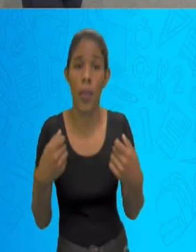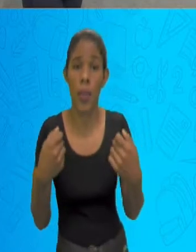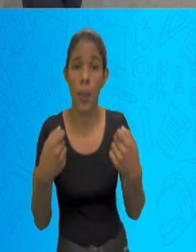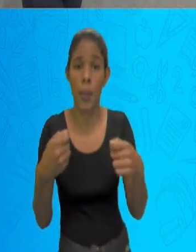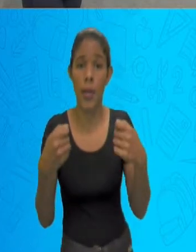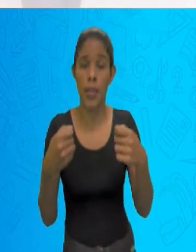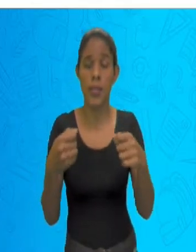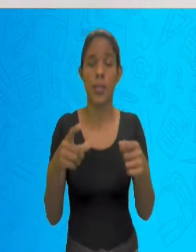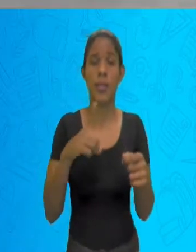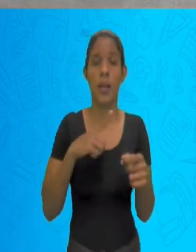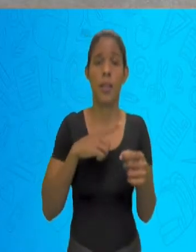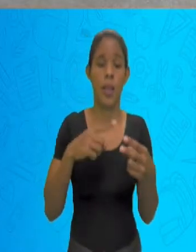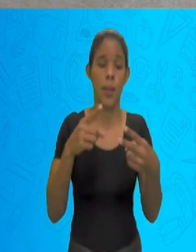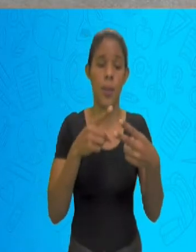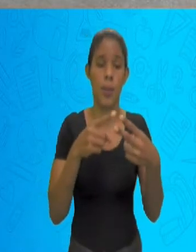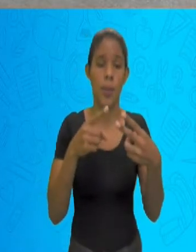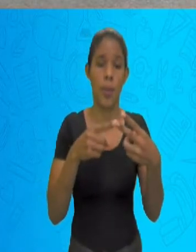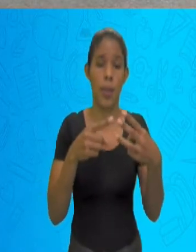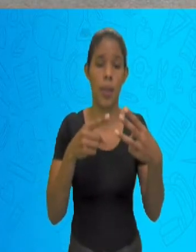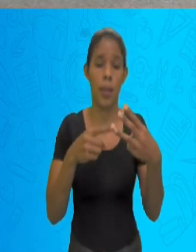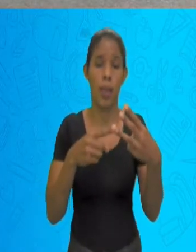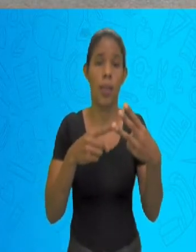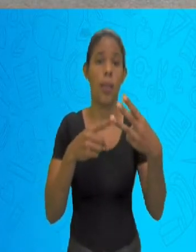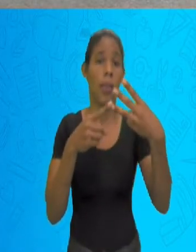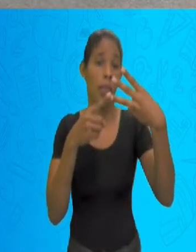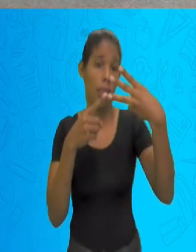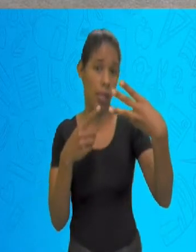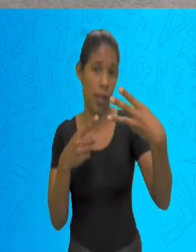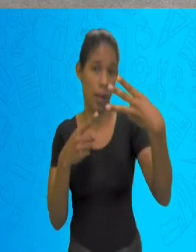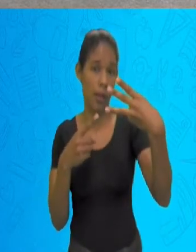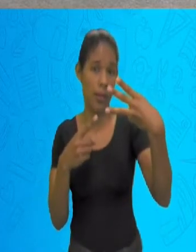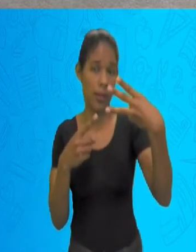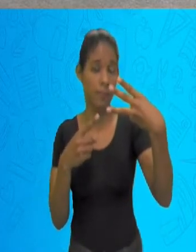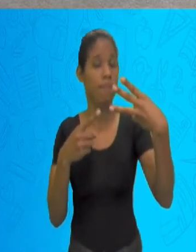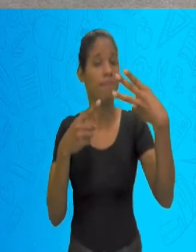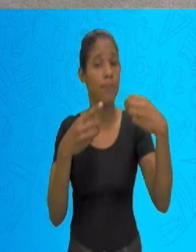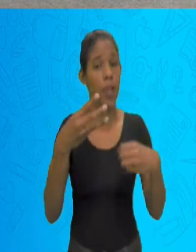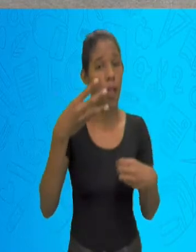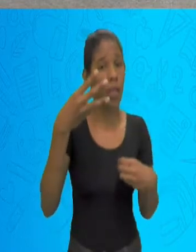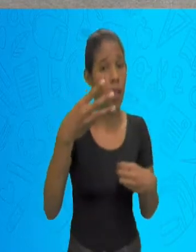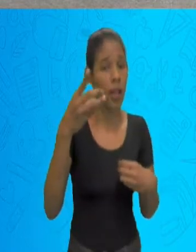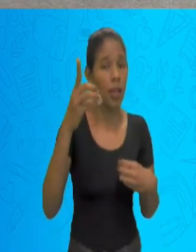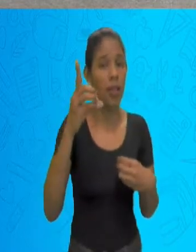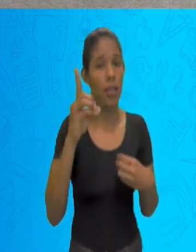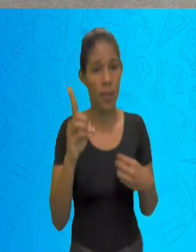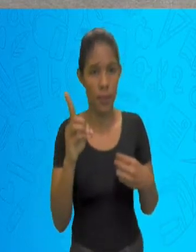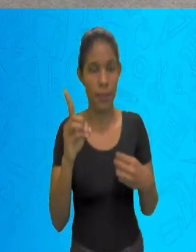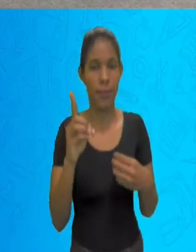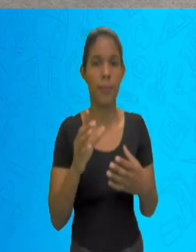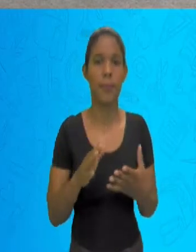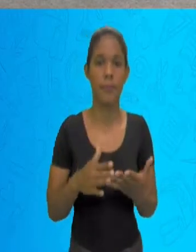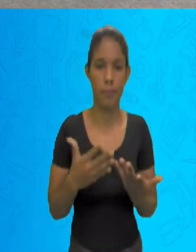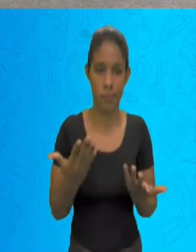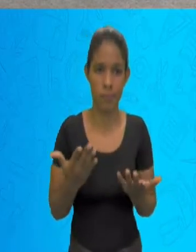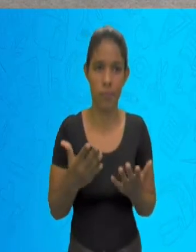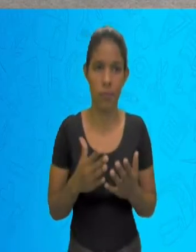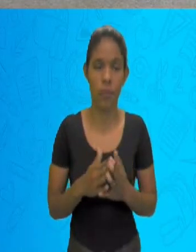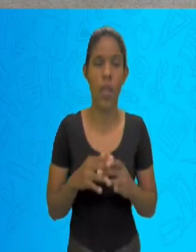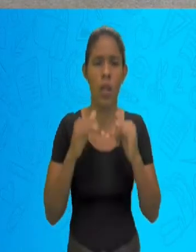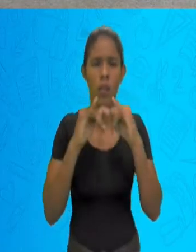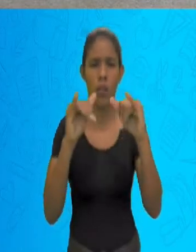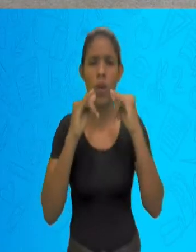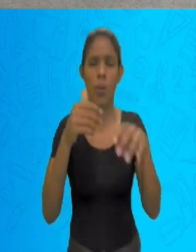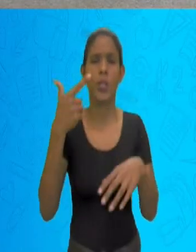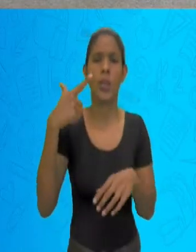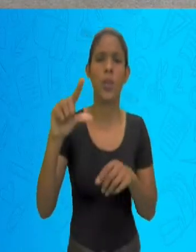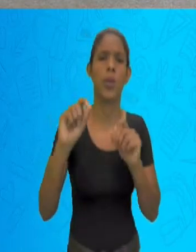esses 3 elementos aqui, altura, largura e comprimento, para ser um sólido geométrico. Outra informação